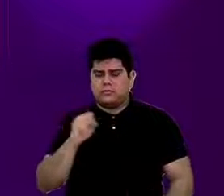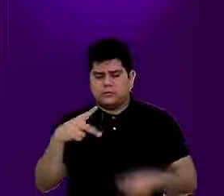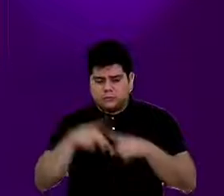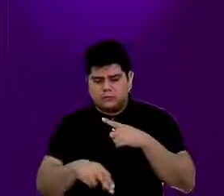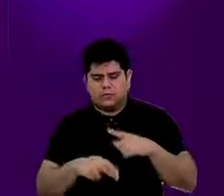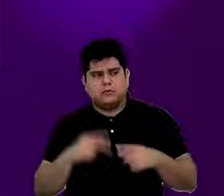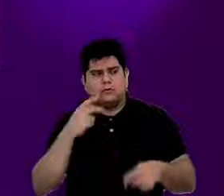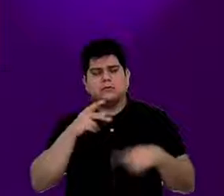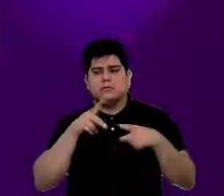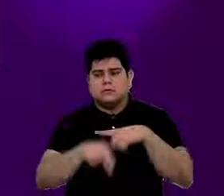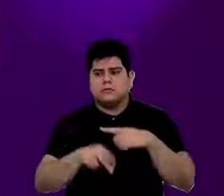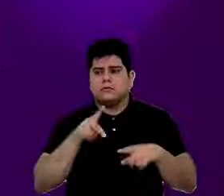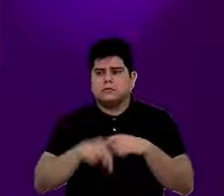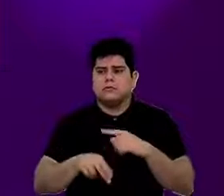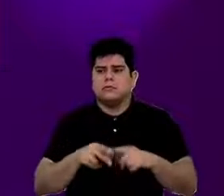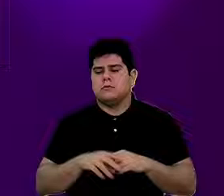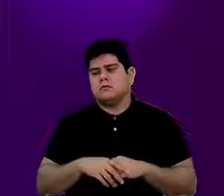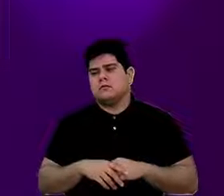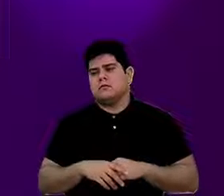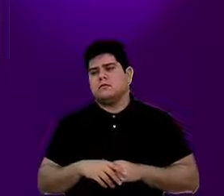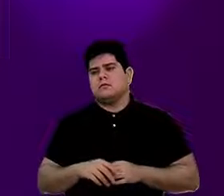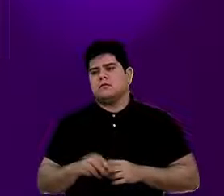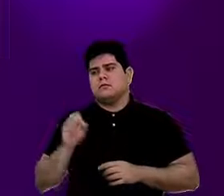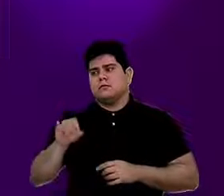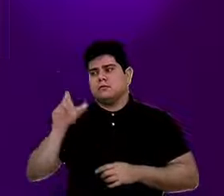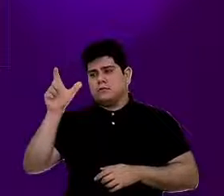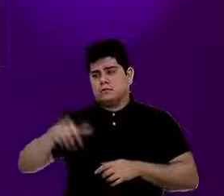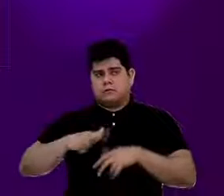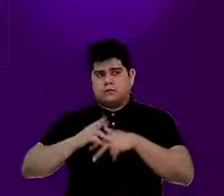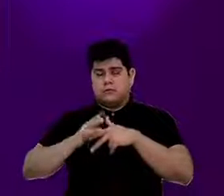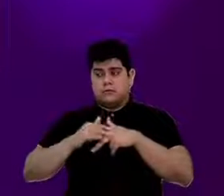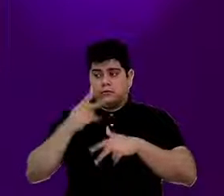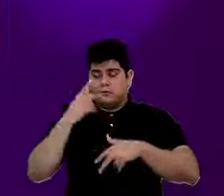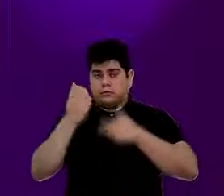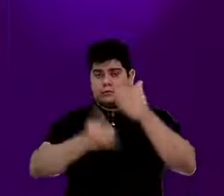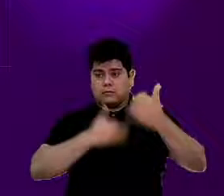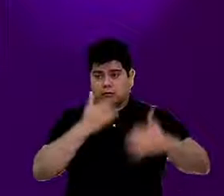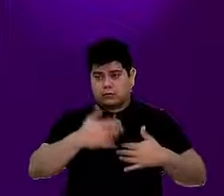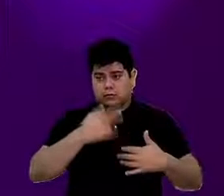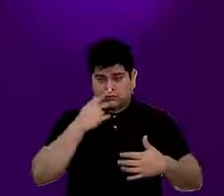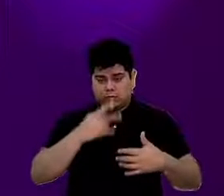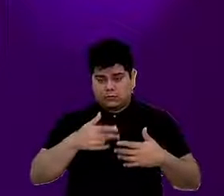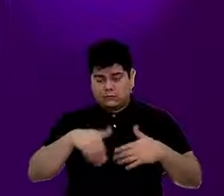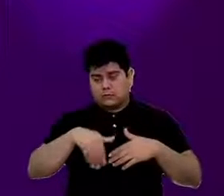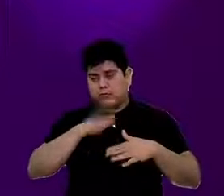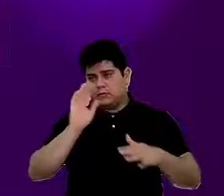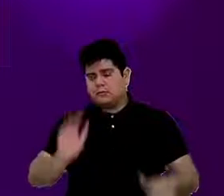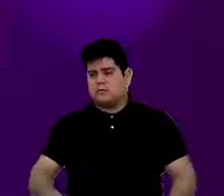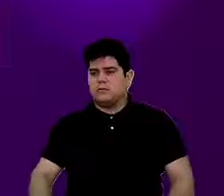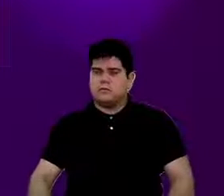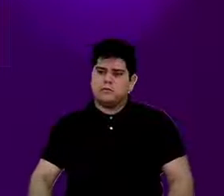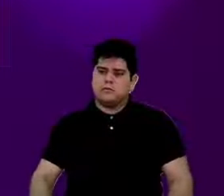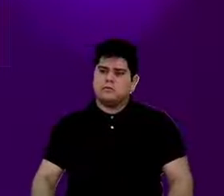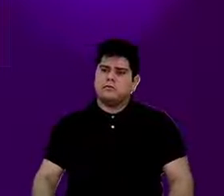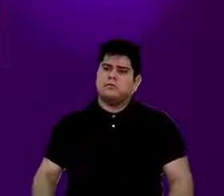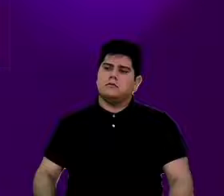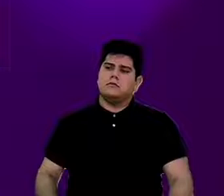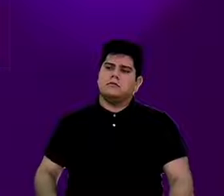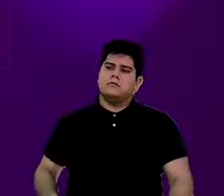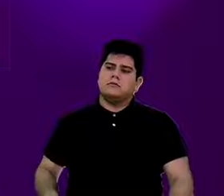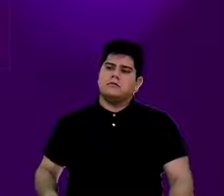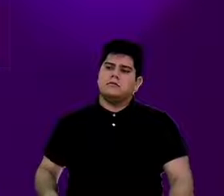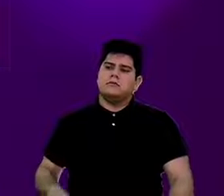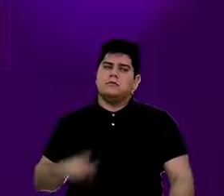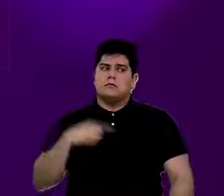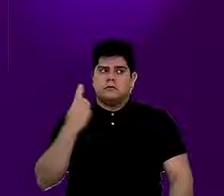se deixássemos os pacientes falarem, eles falariam 2 minutos. Ou seja, nós interrompemos muitas